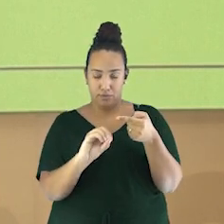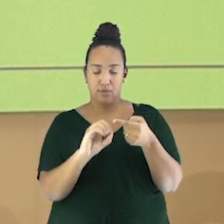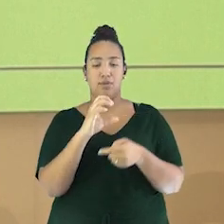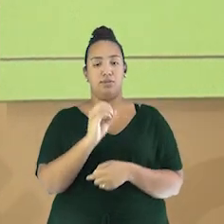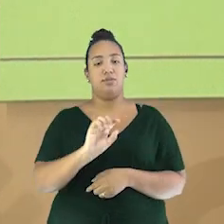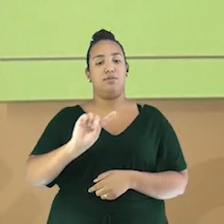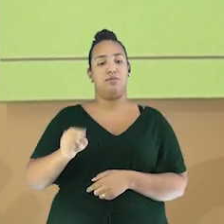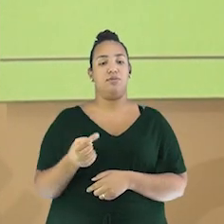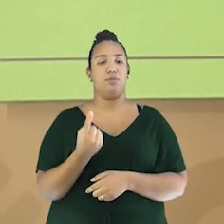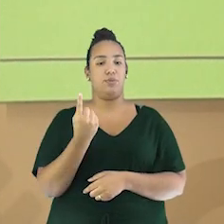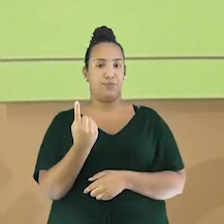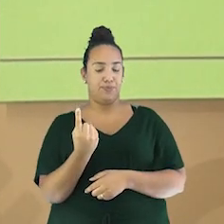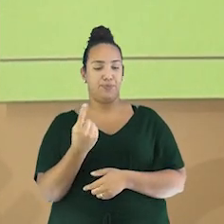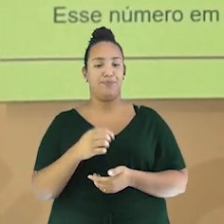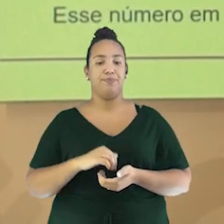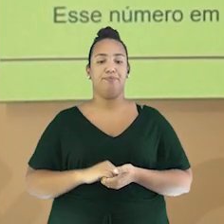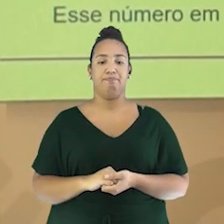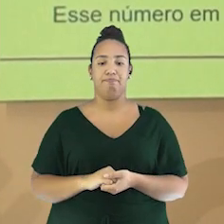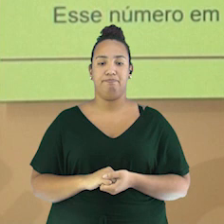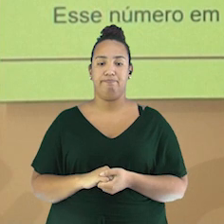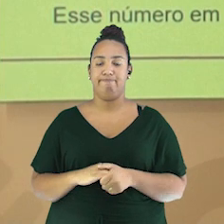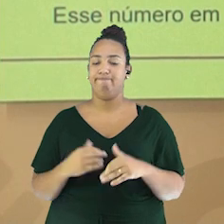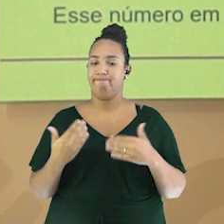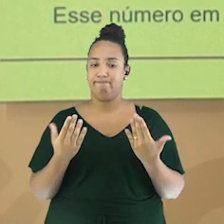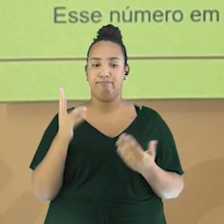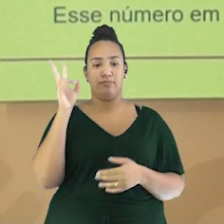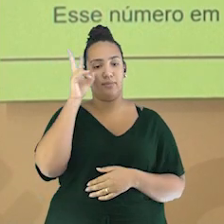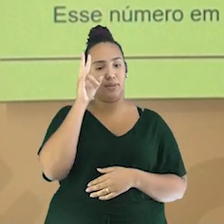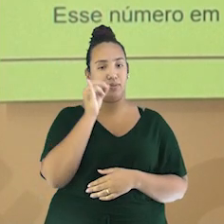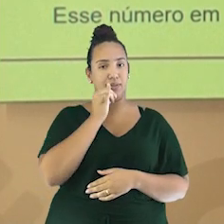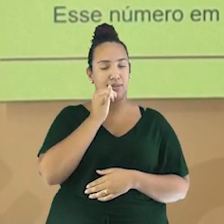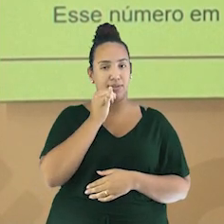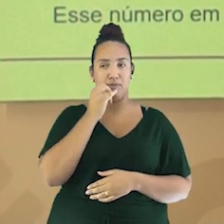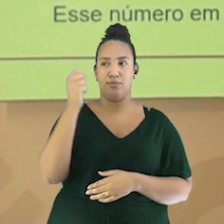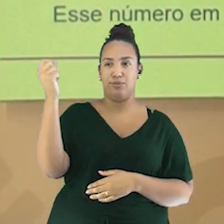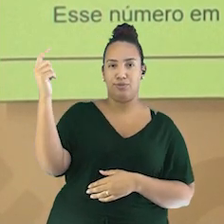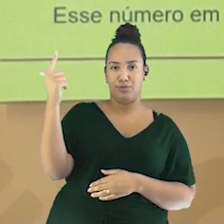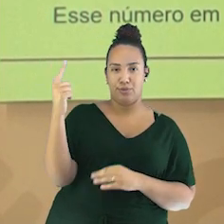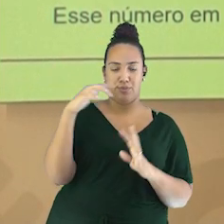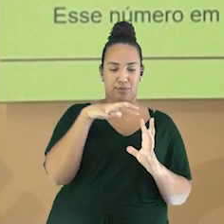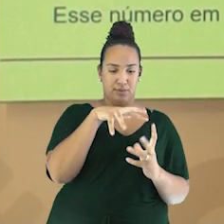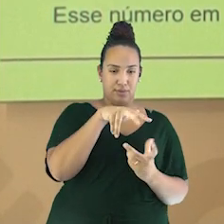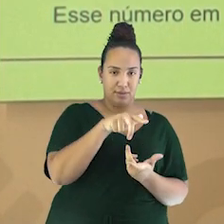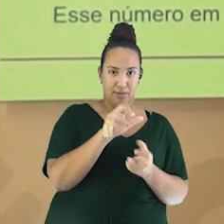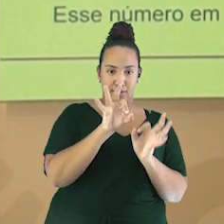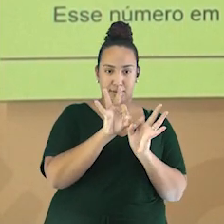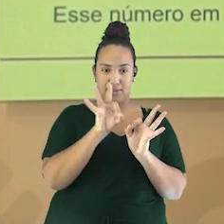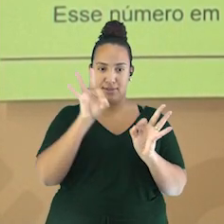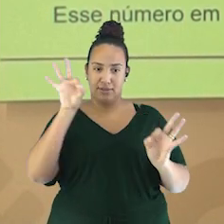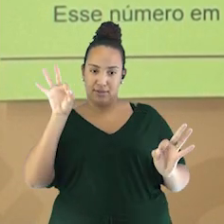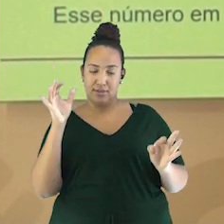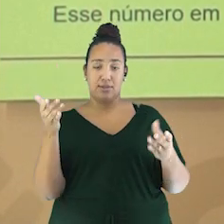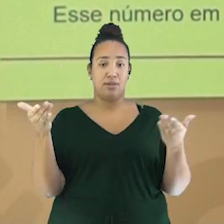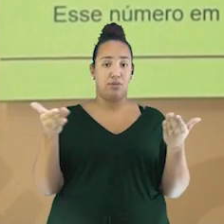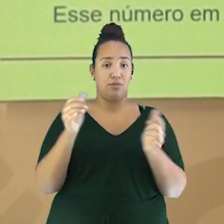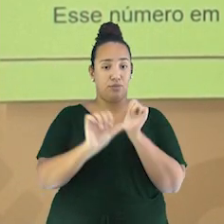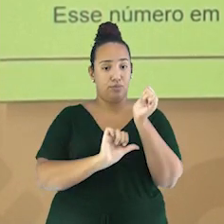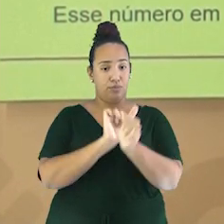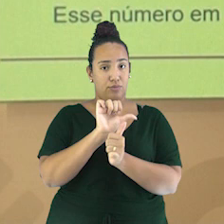0,1. Voltando ao exemplo da distância entre o Sol e a Terra, vamos transformar o